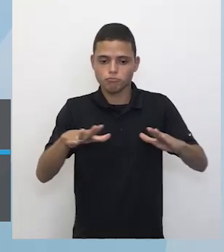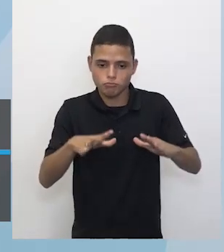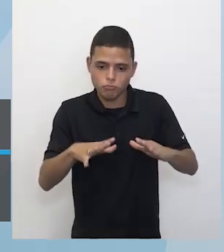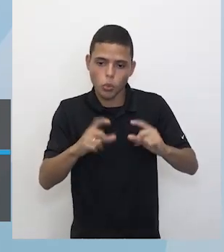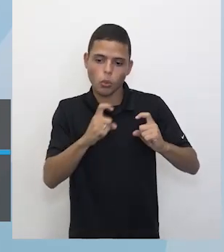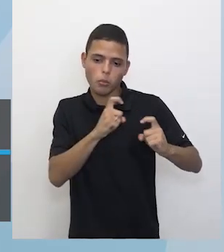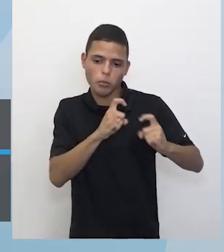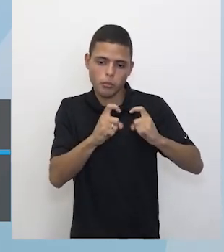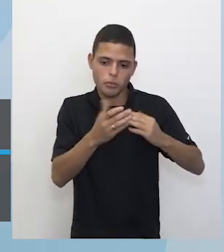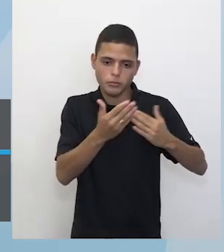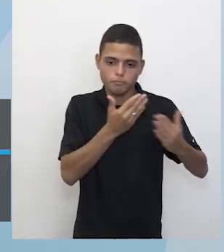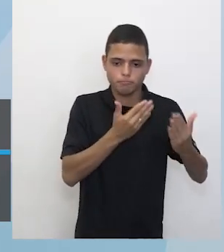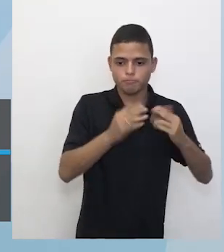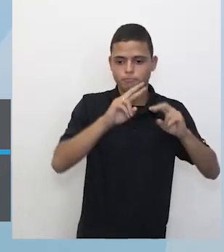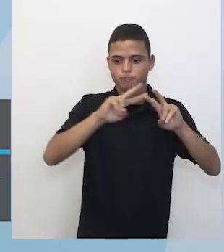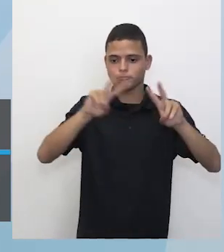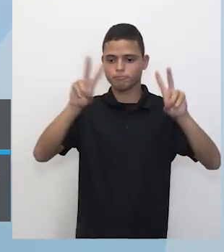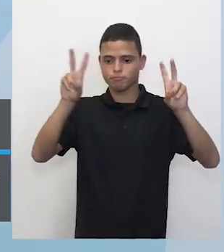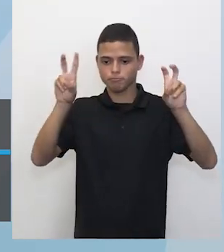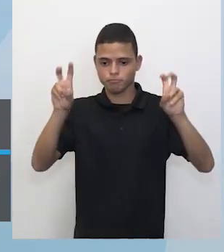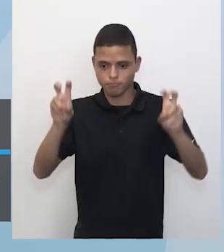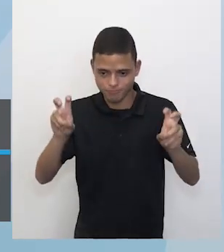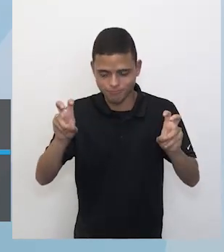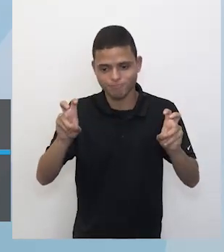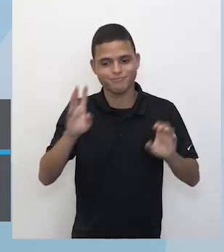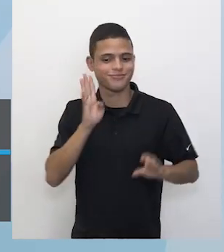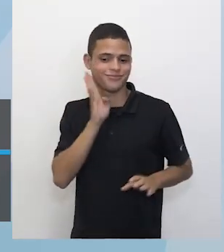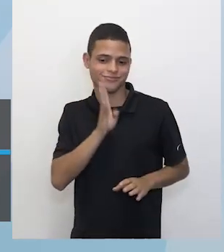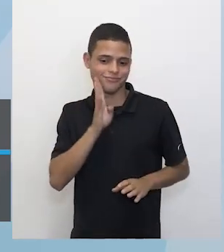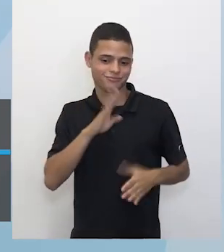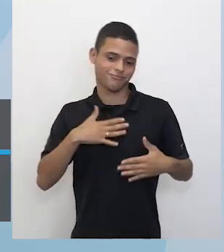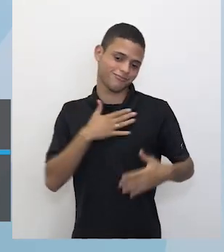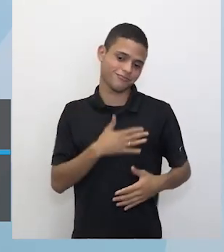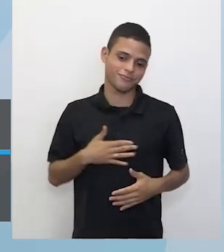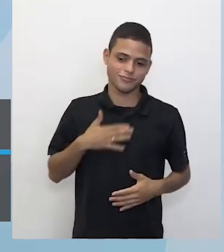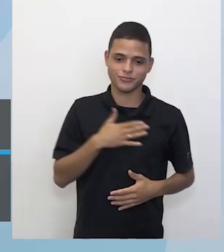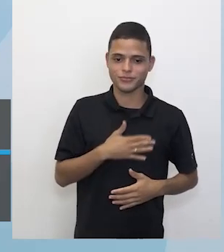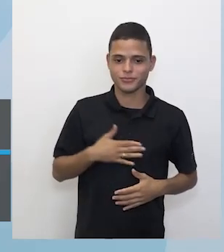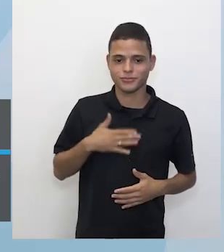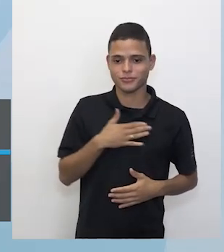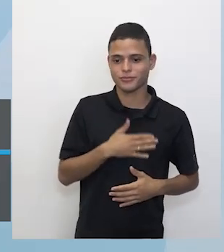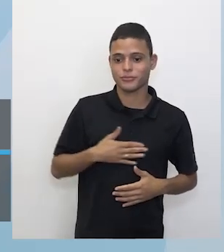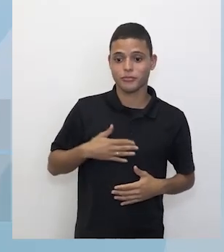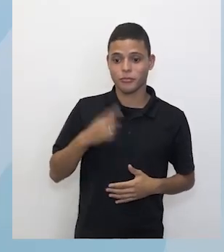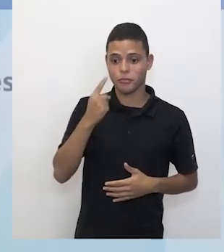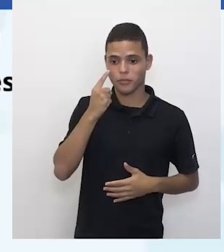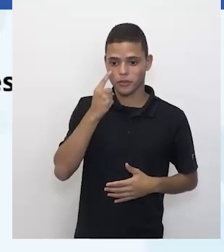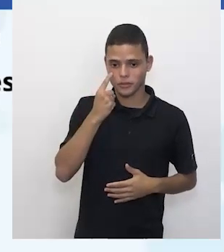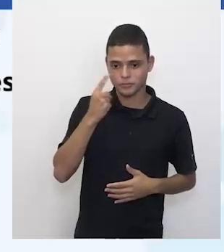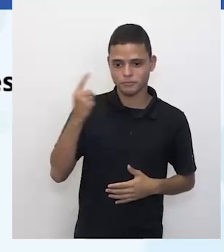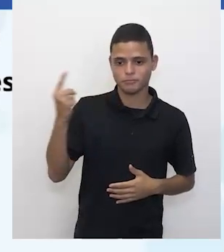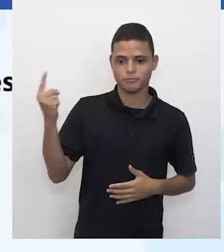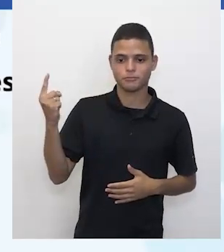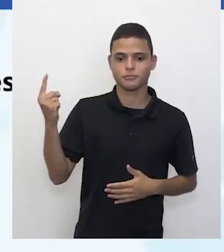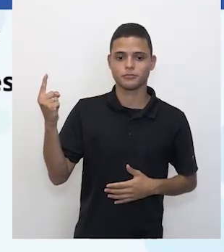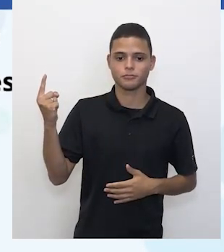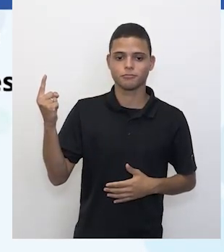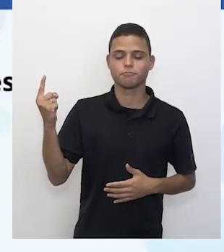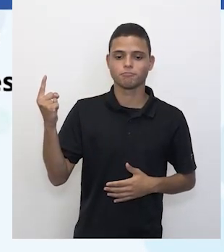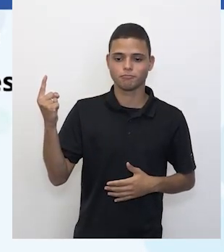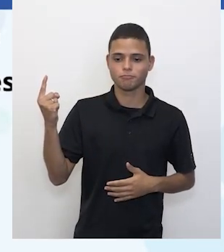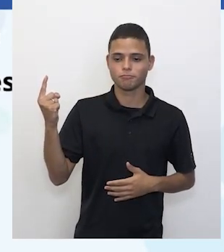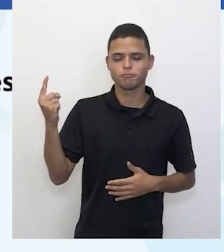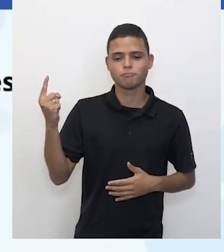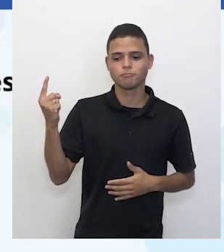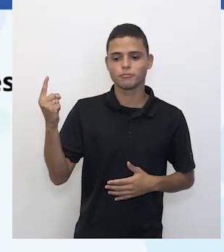tema muito legal que particularmente me agrada muito, né? Vai aí na tela então para vocês. O título do encontro de hoje